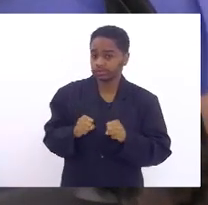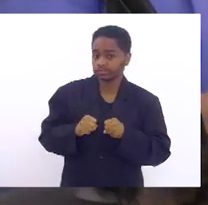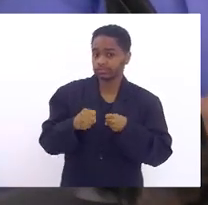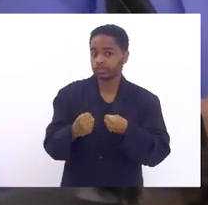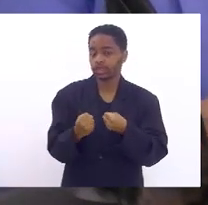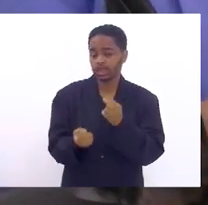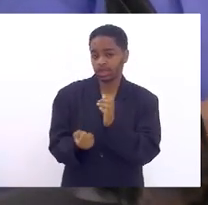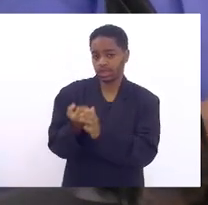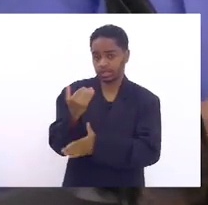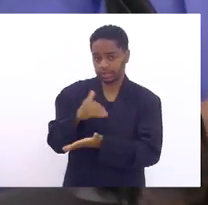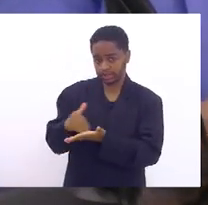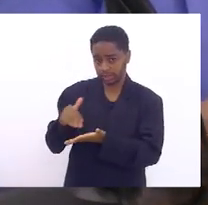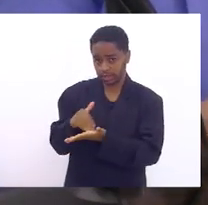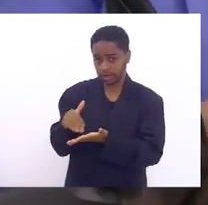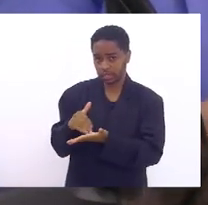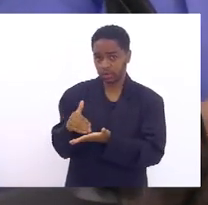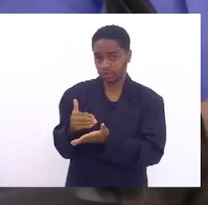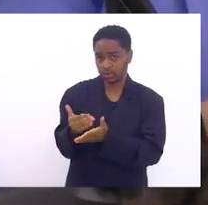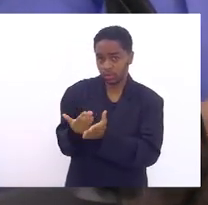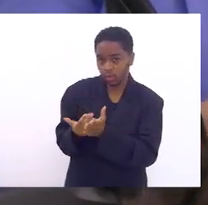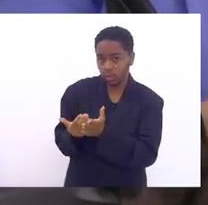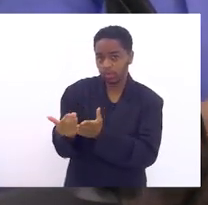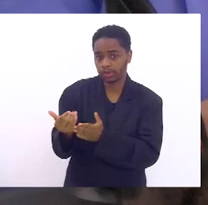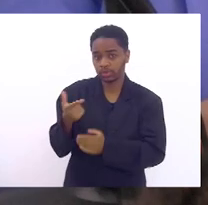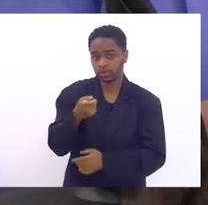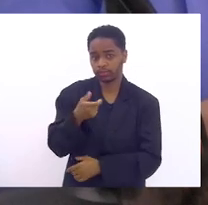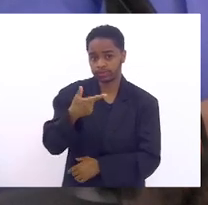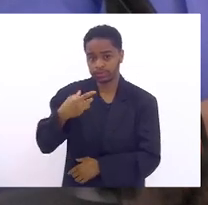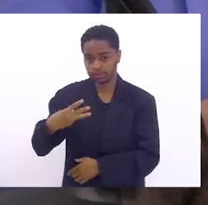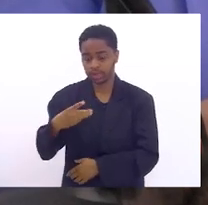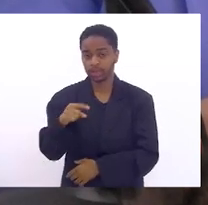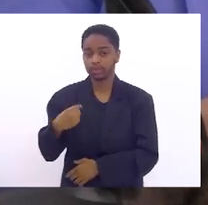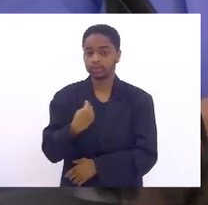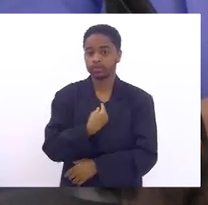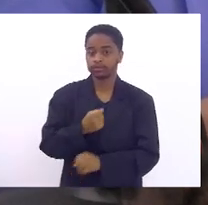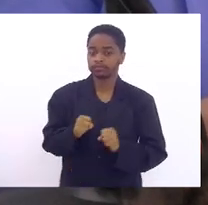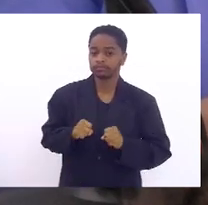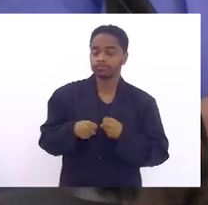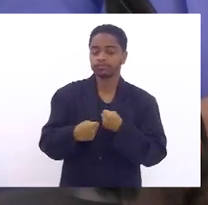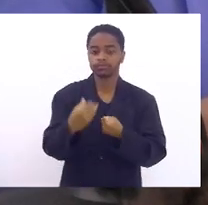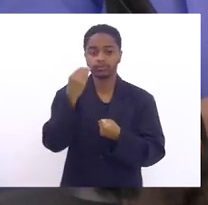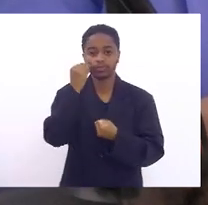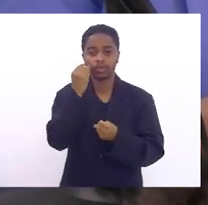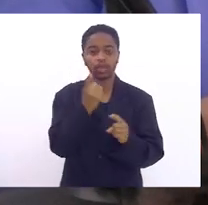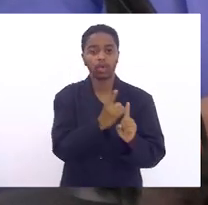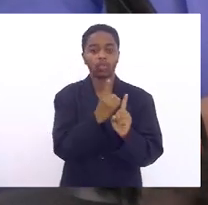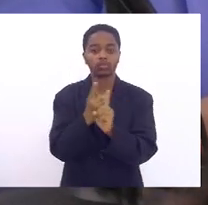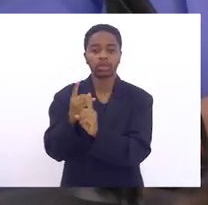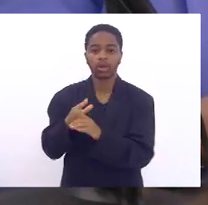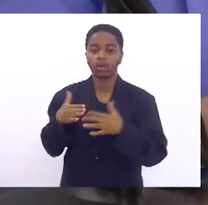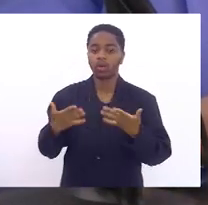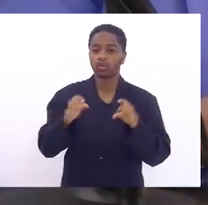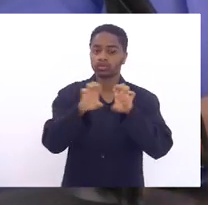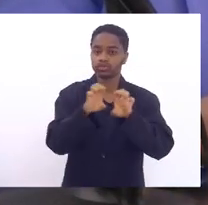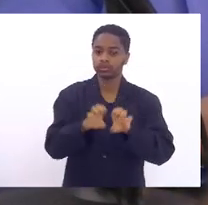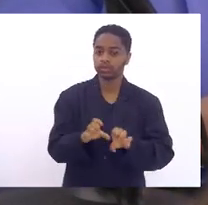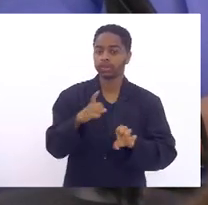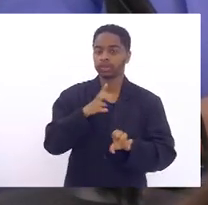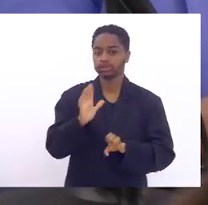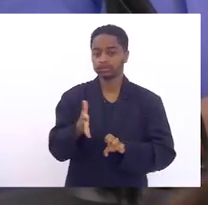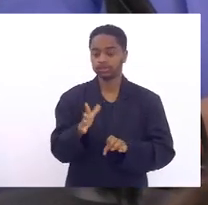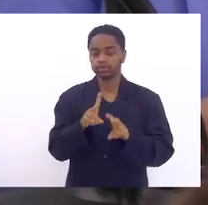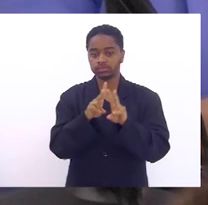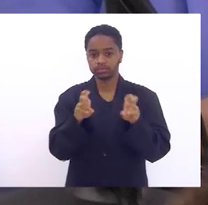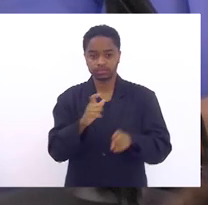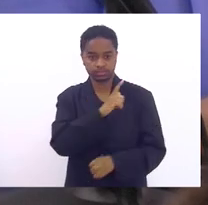criada no início desse ano em relação ao mapeamento das estruturas existentes né as estruturas tanto de gestão quanto do